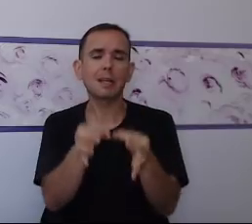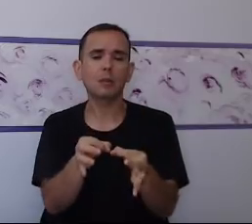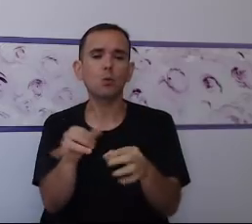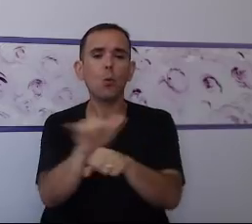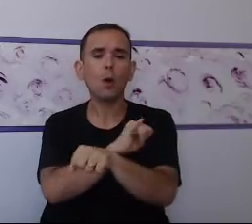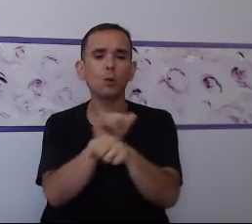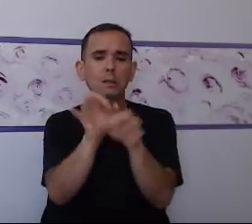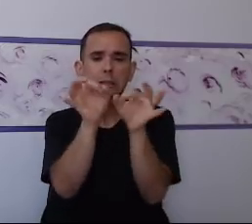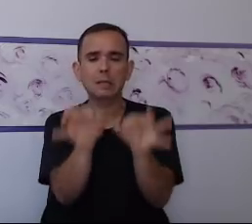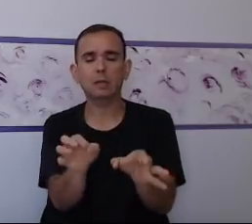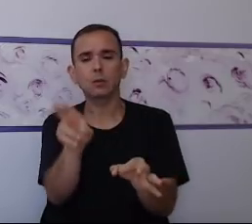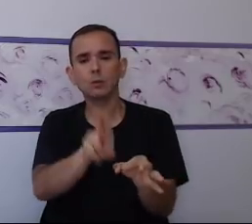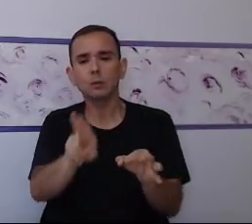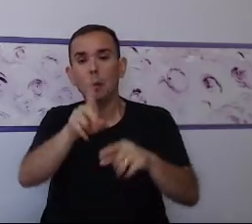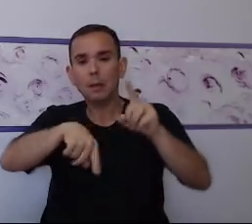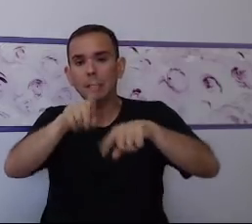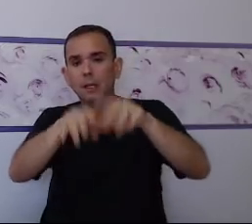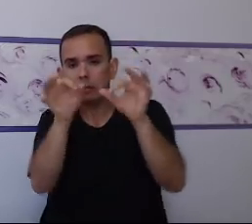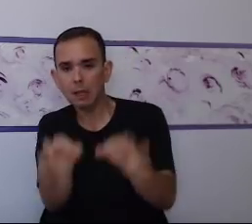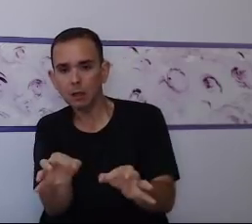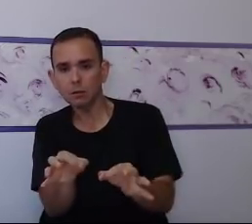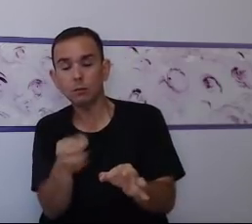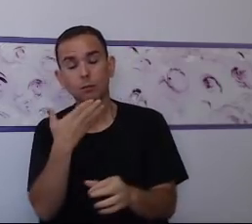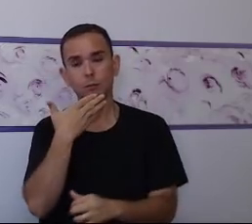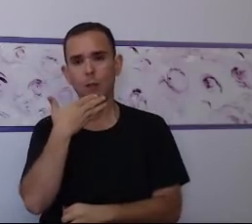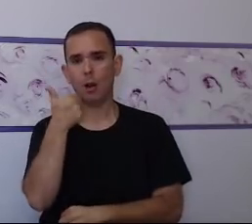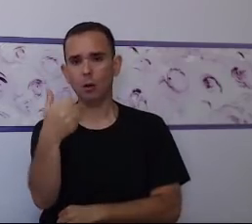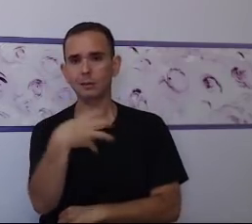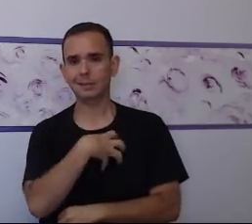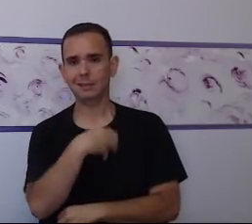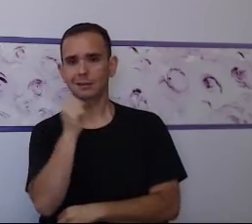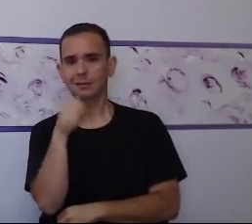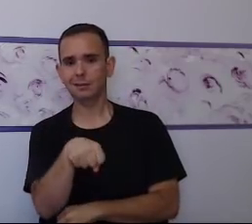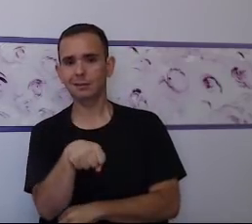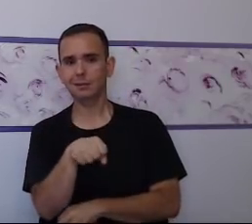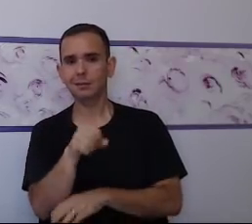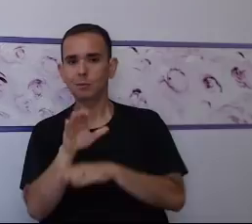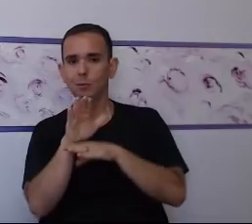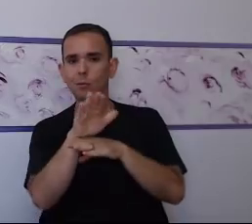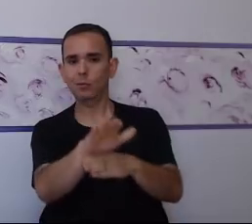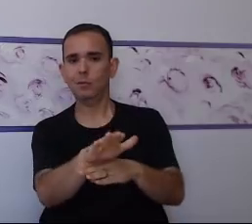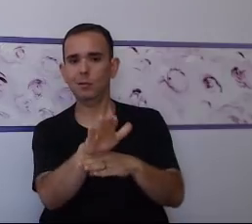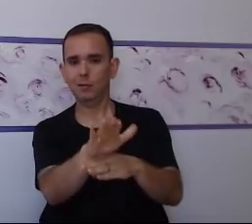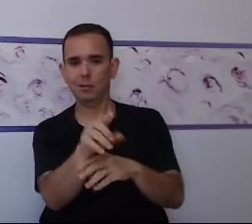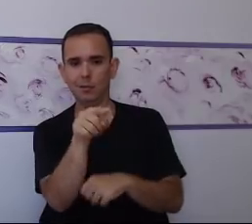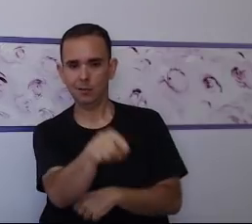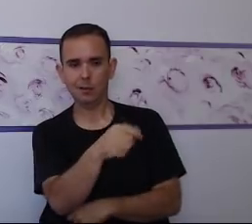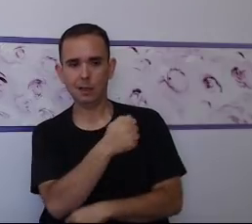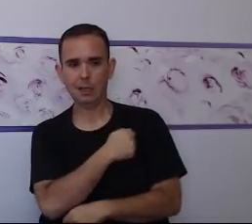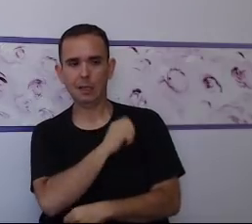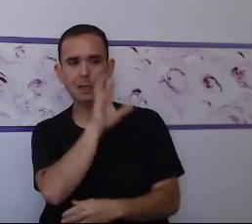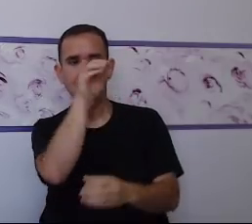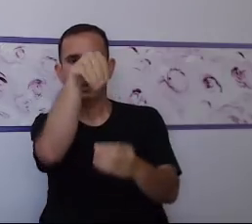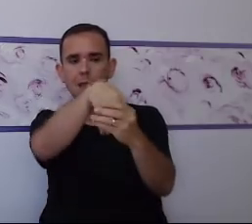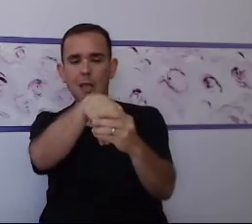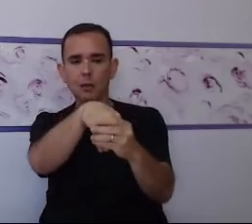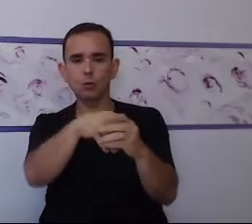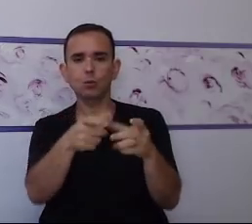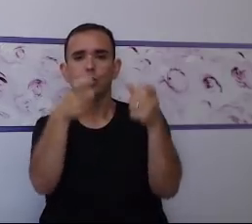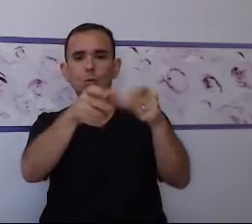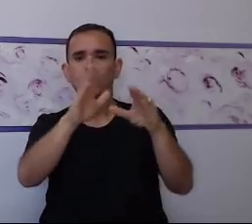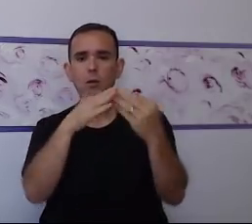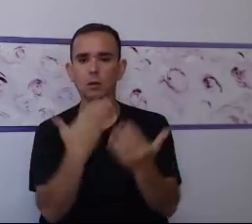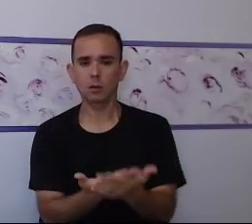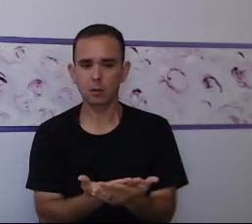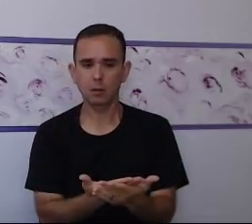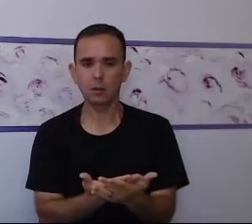recurso certo, utilizar o material certo, da melhor forma possível para a gente atender esse aluno dentro do ambiente